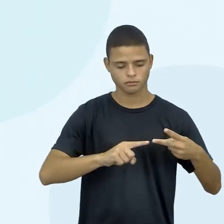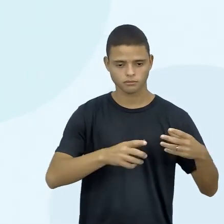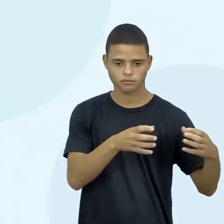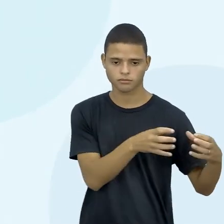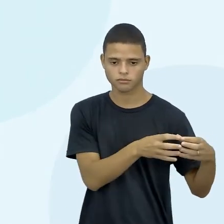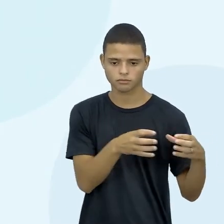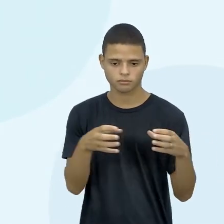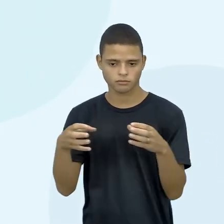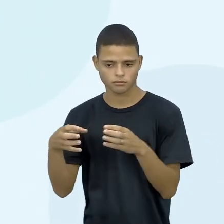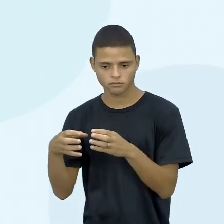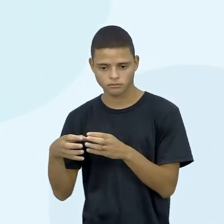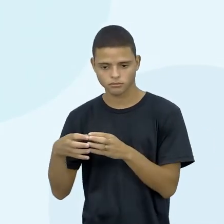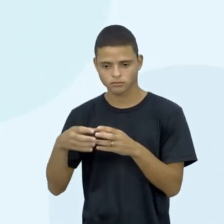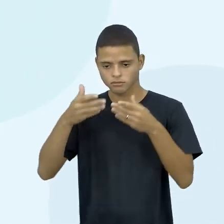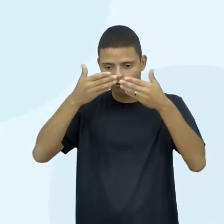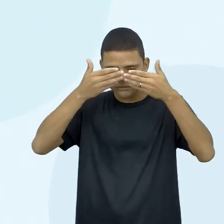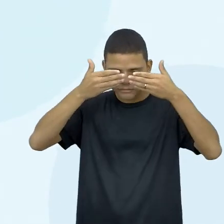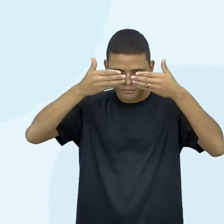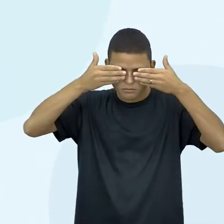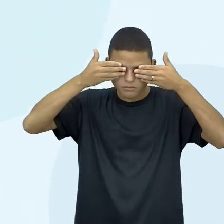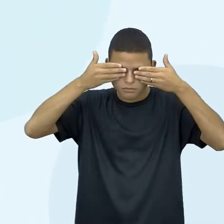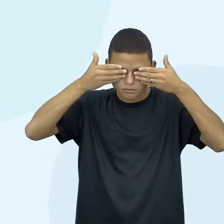vendados seguindo o som de uma bola.